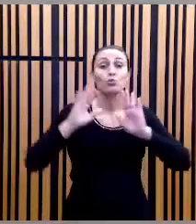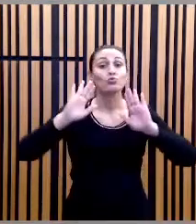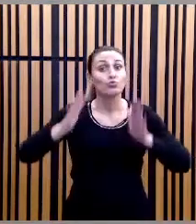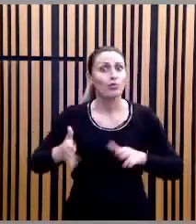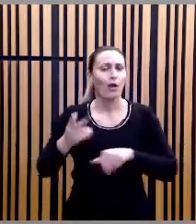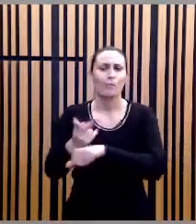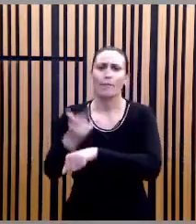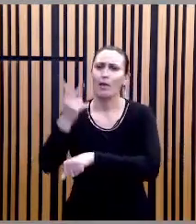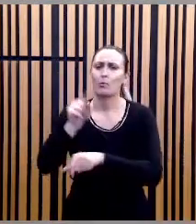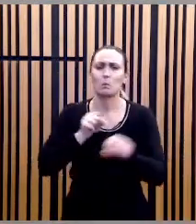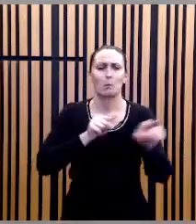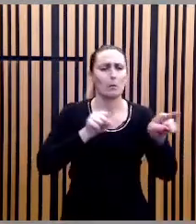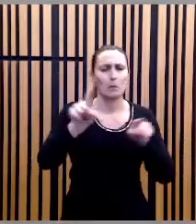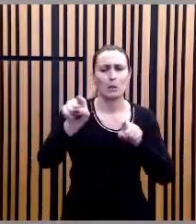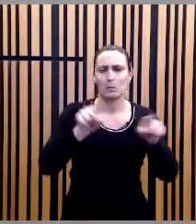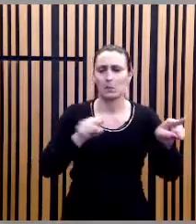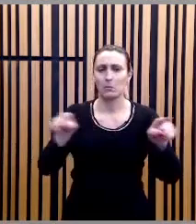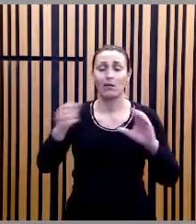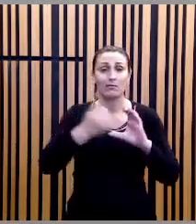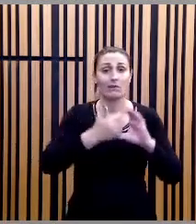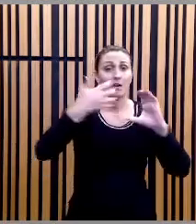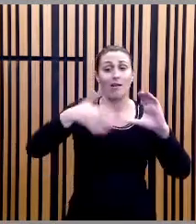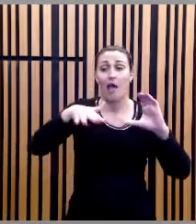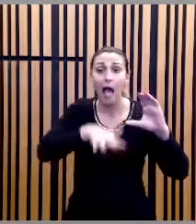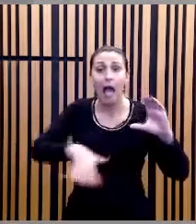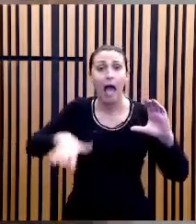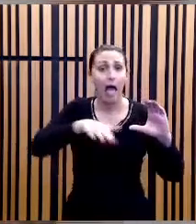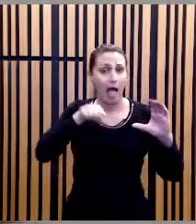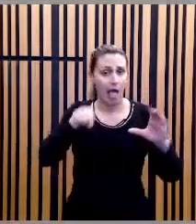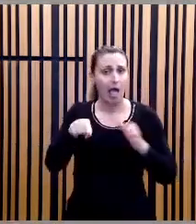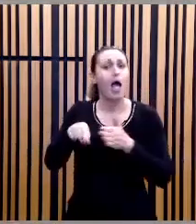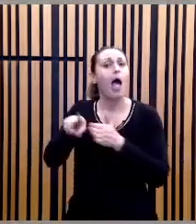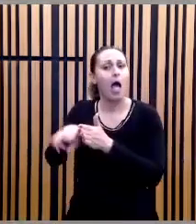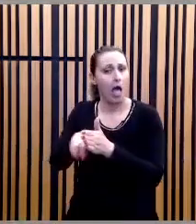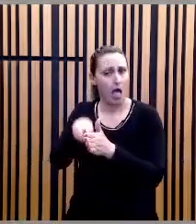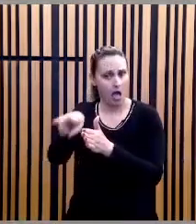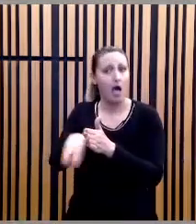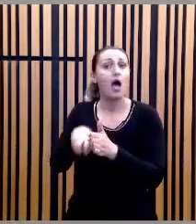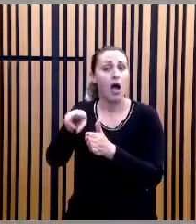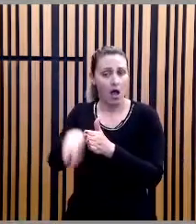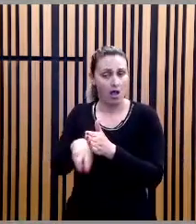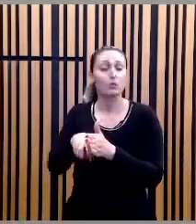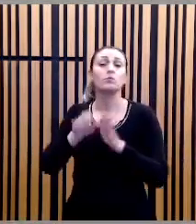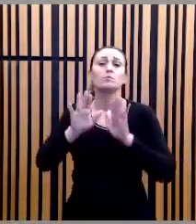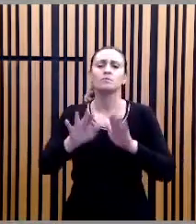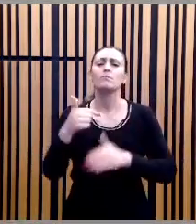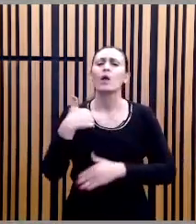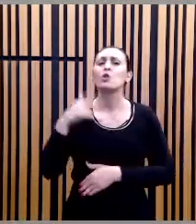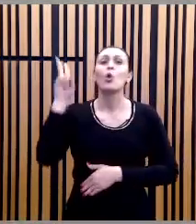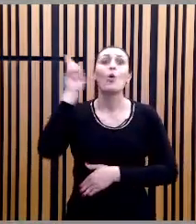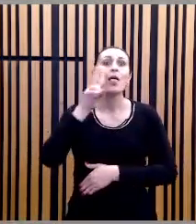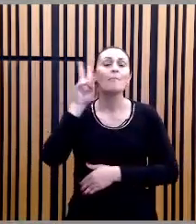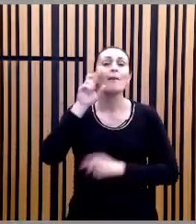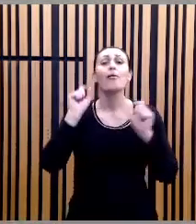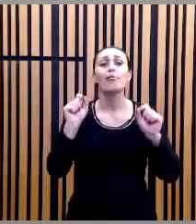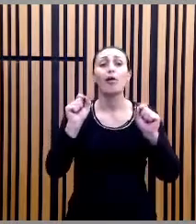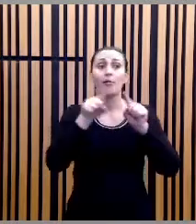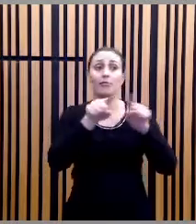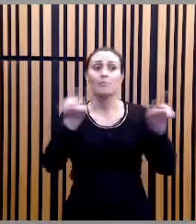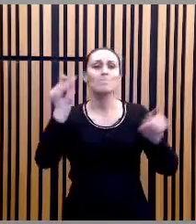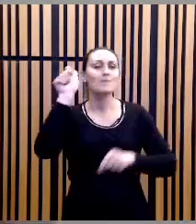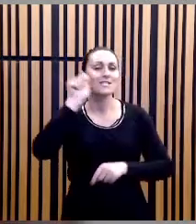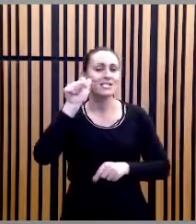aí em várias categorias no agro. E vou trazer uma outra coisa interessante que agora eu lembrei para as meninas que estão me escutando,